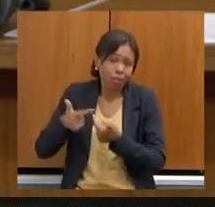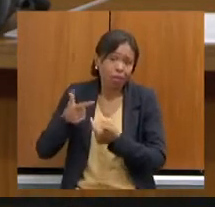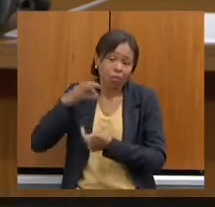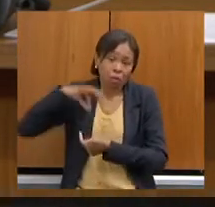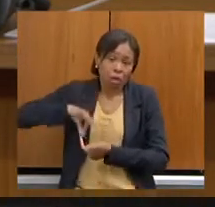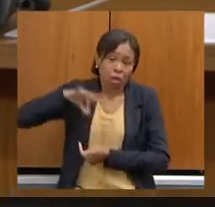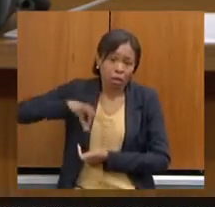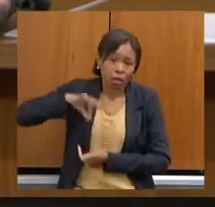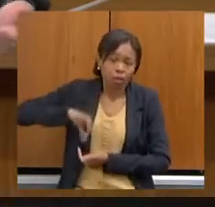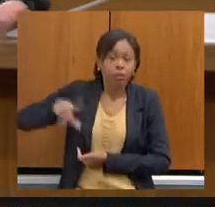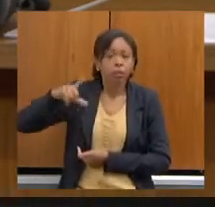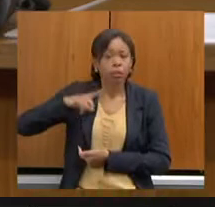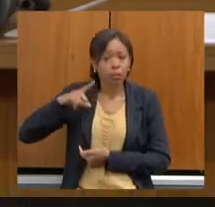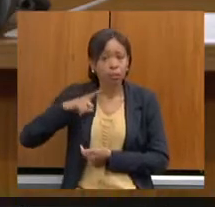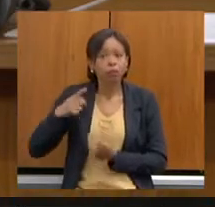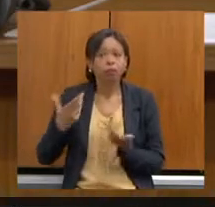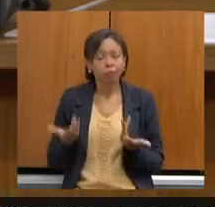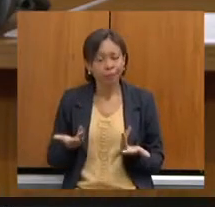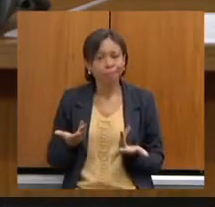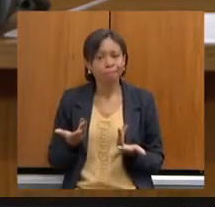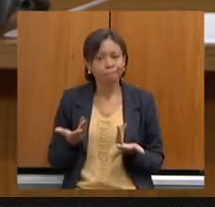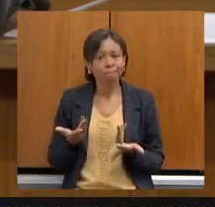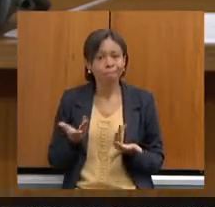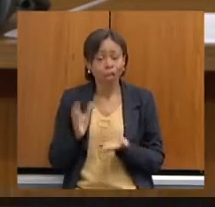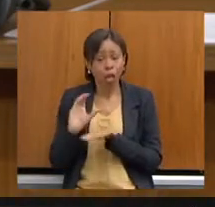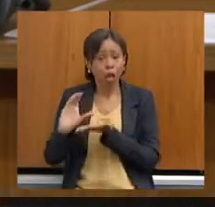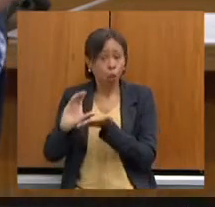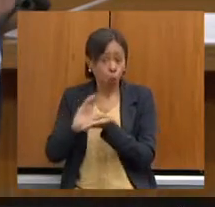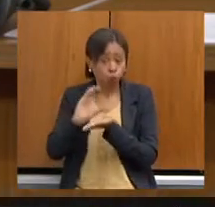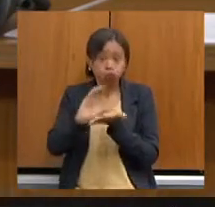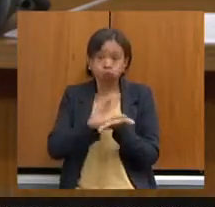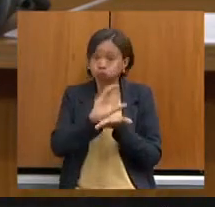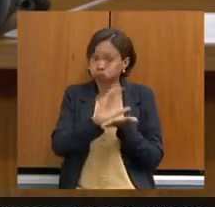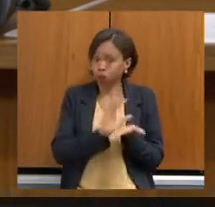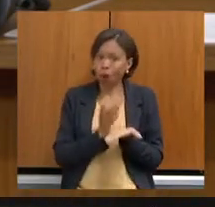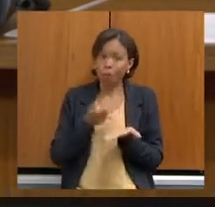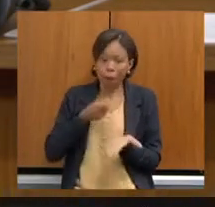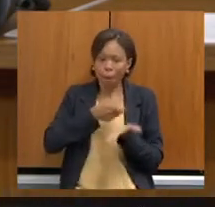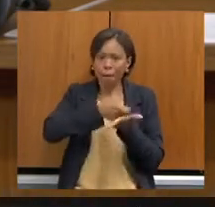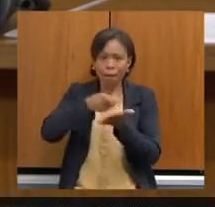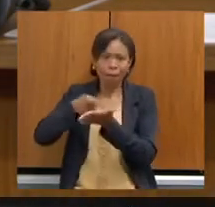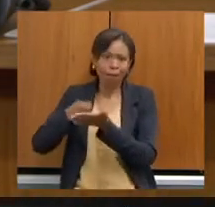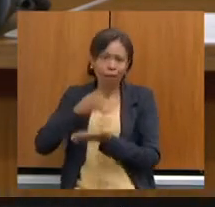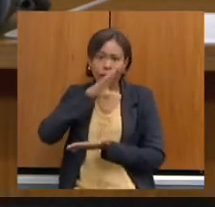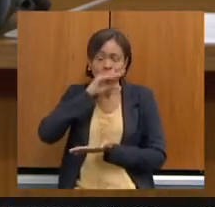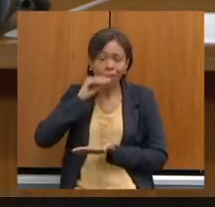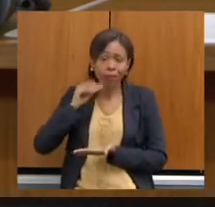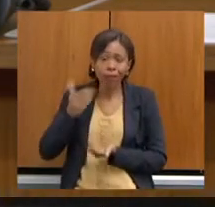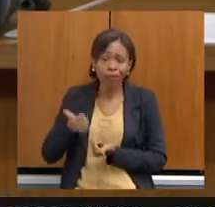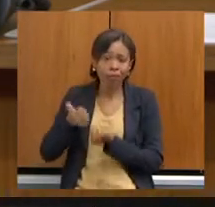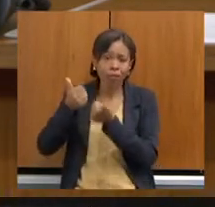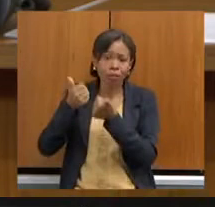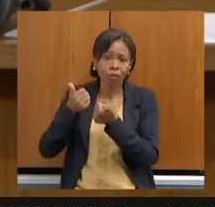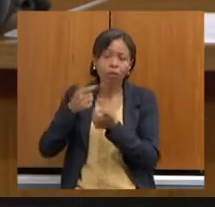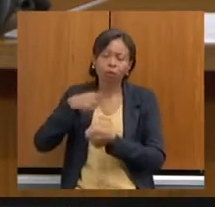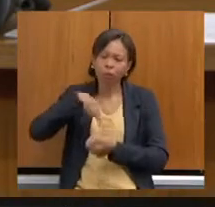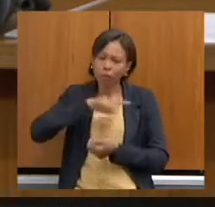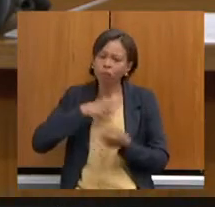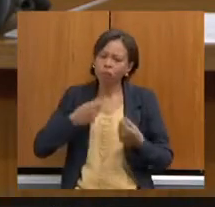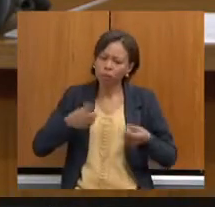renda gerando a deputado a Beatriz recursos para poder remunerar melhor os nossos servidores da gente precisa